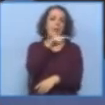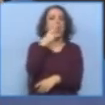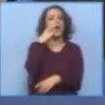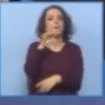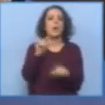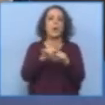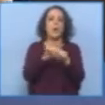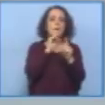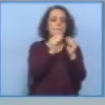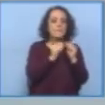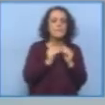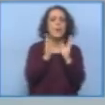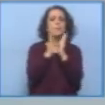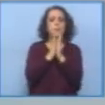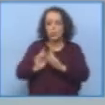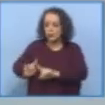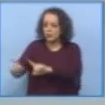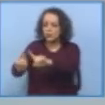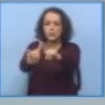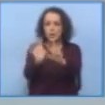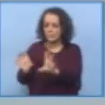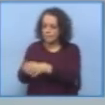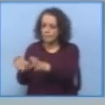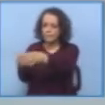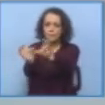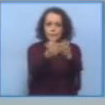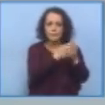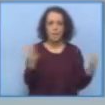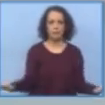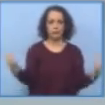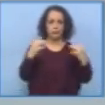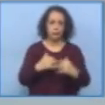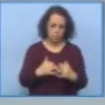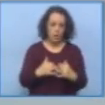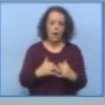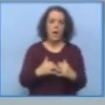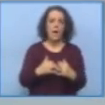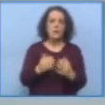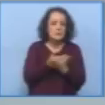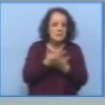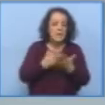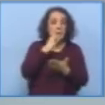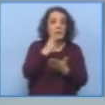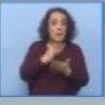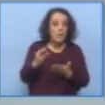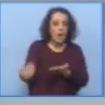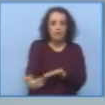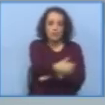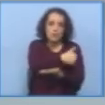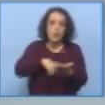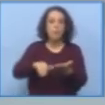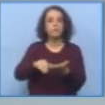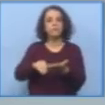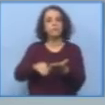de paróquias ou de algum movimento, para conseguirem os meios para poderem ir. E havia